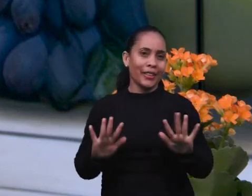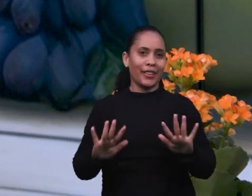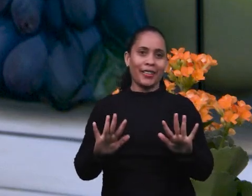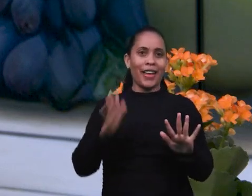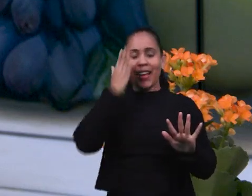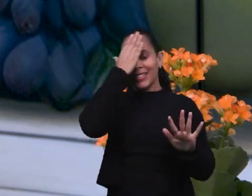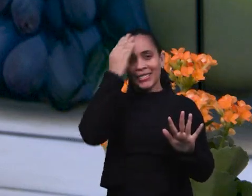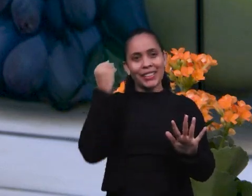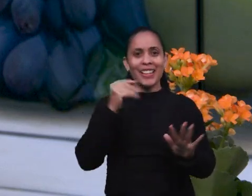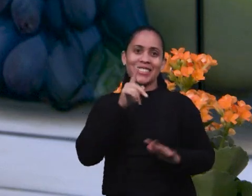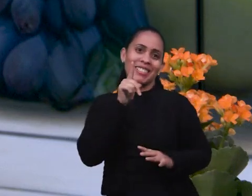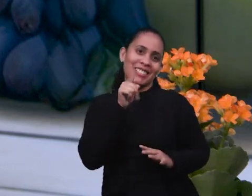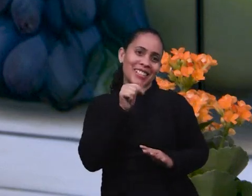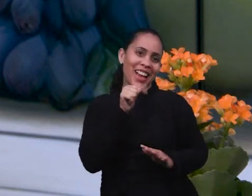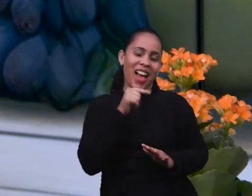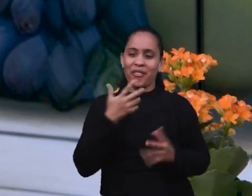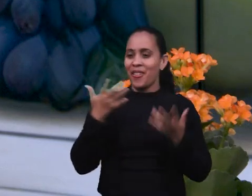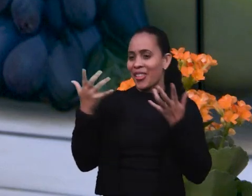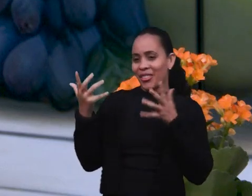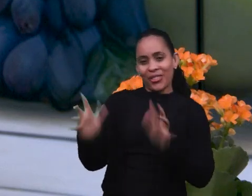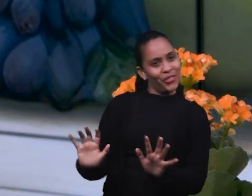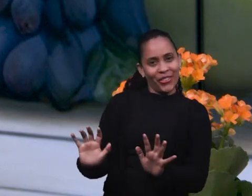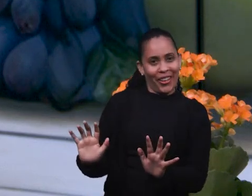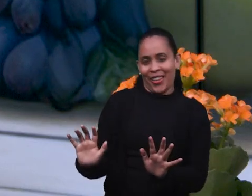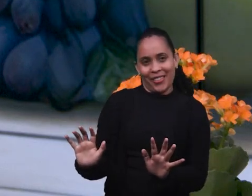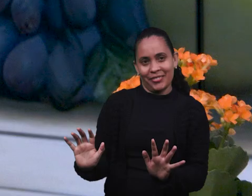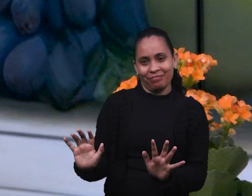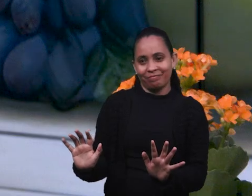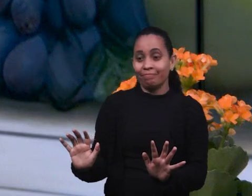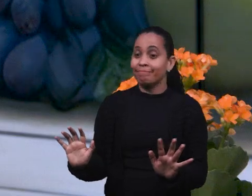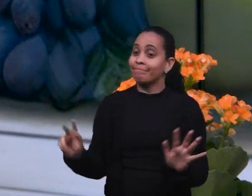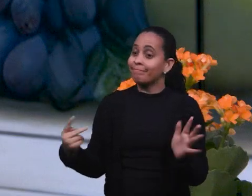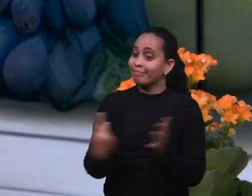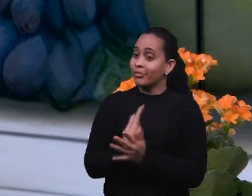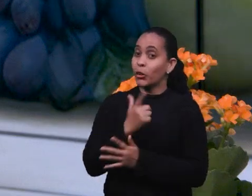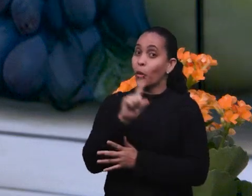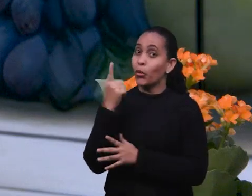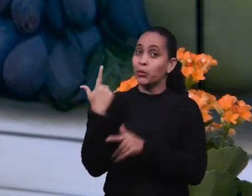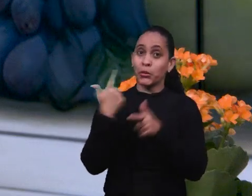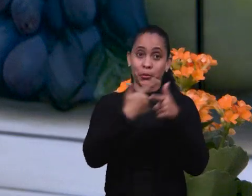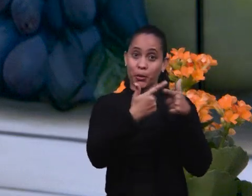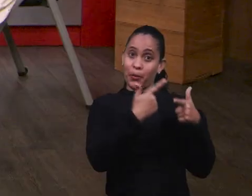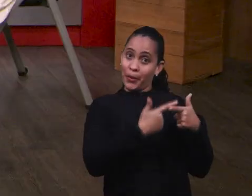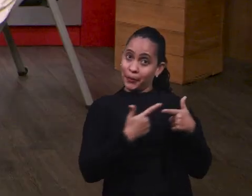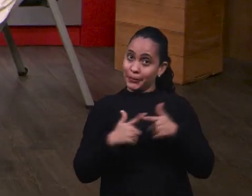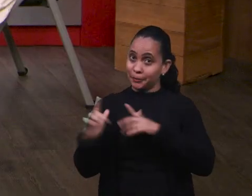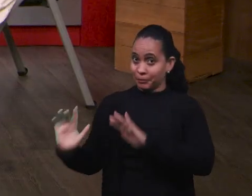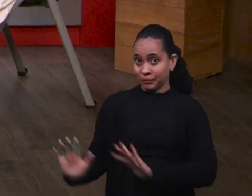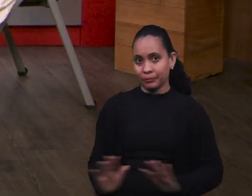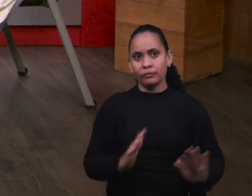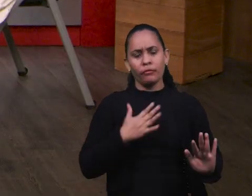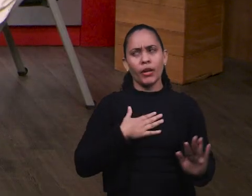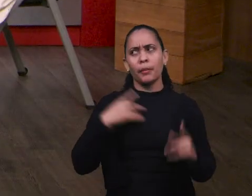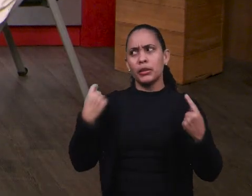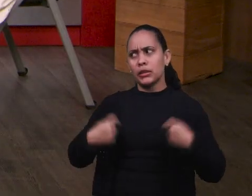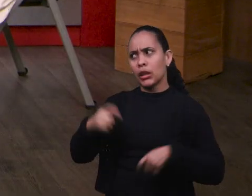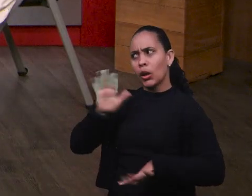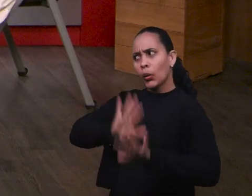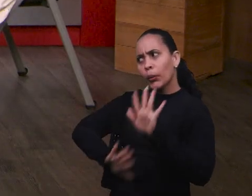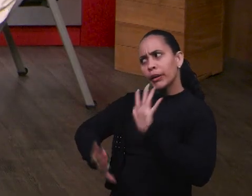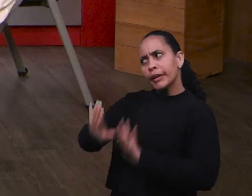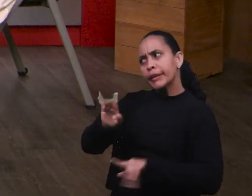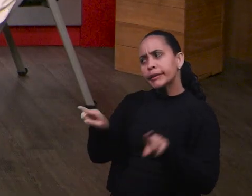então nem água ele quer beber muitas vezes, né? Então isso causa outros problemas. Sim. Tem que ter cuidado também com